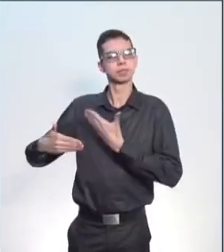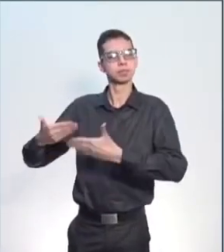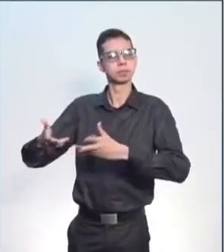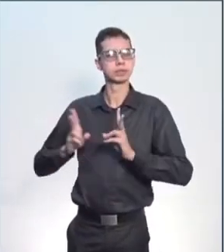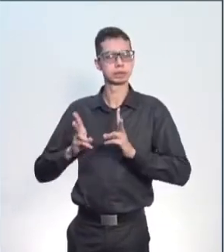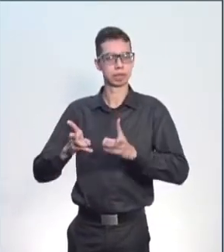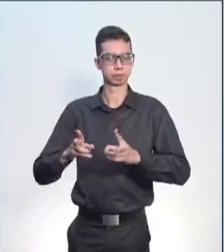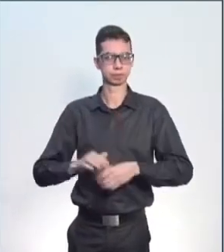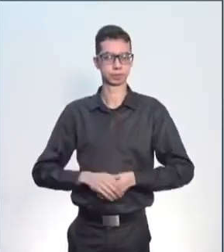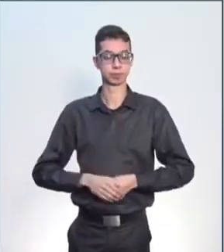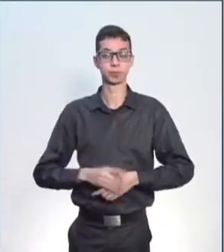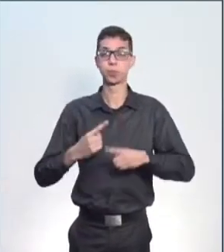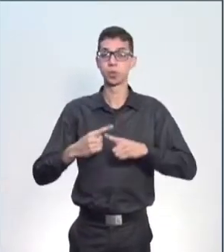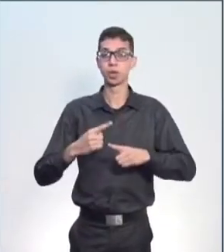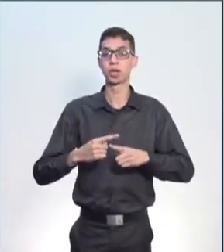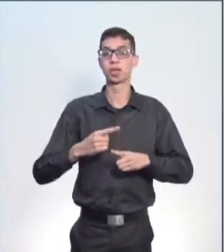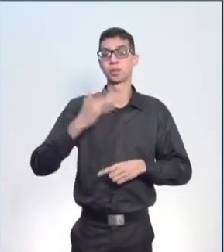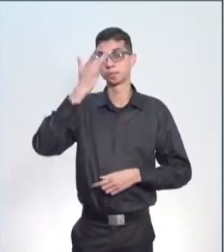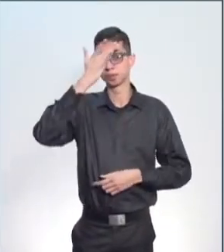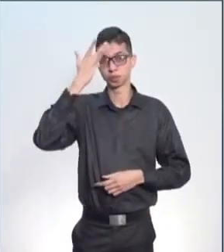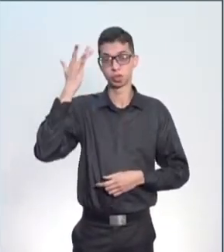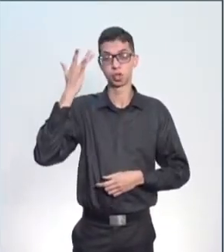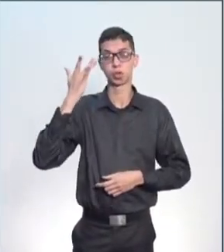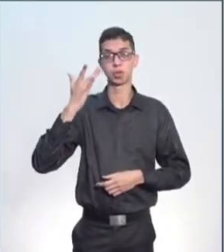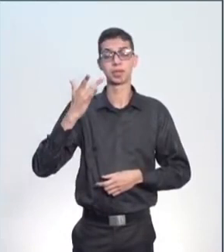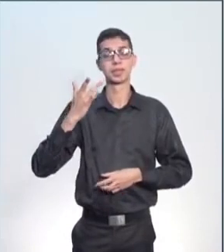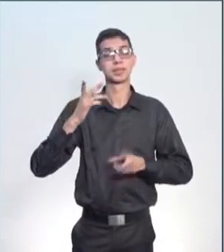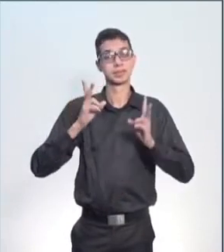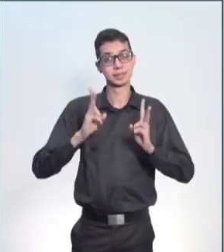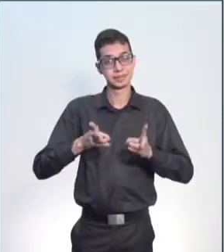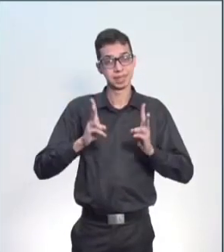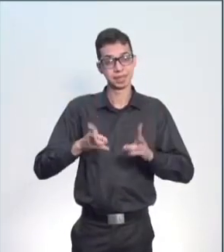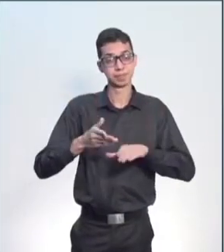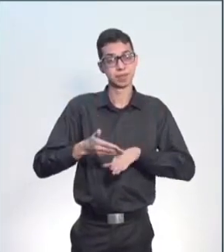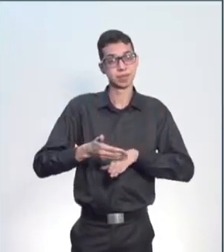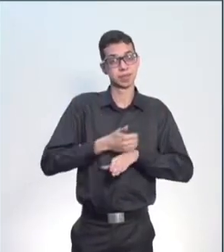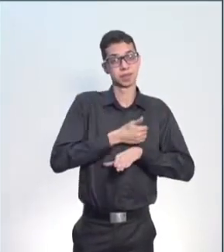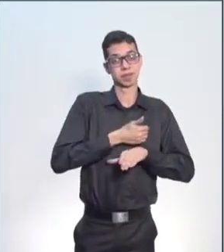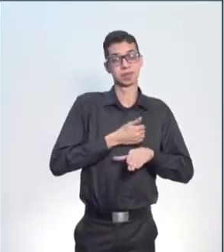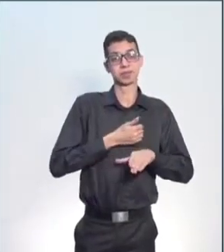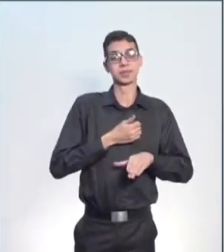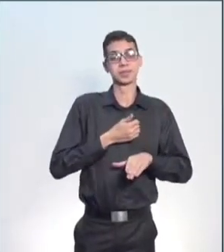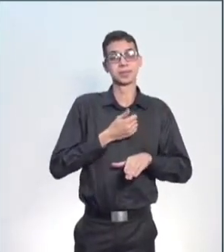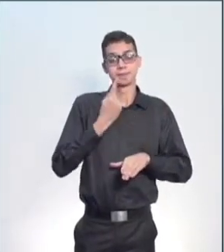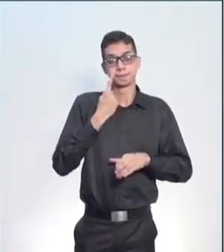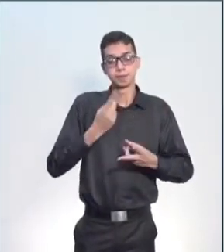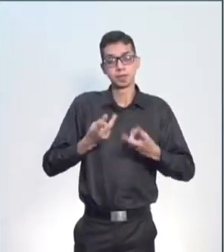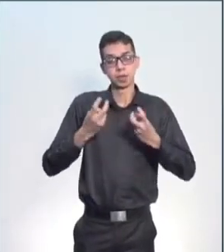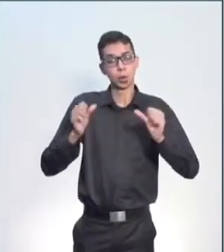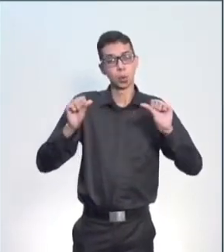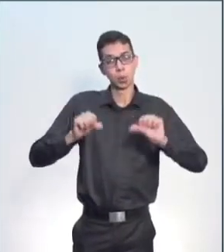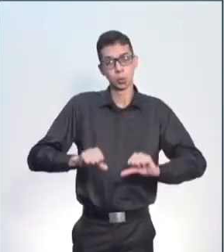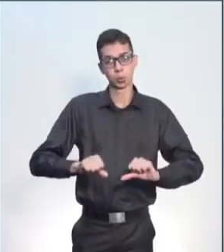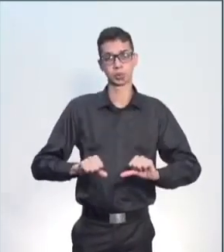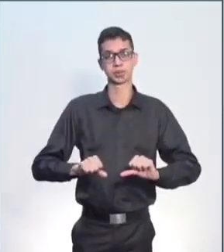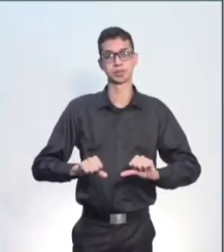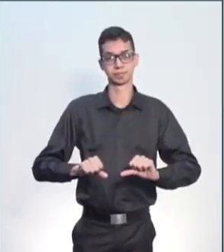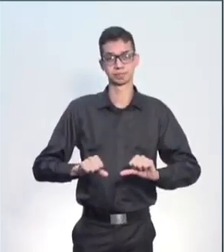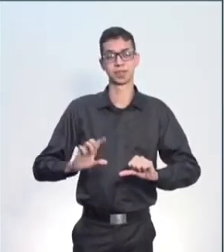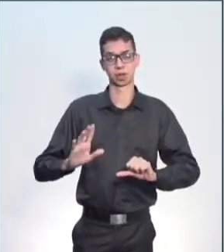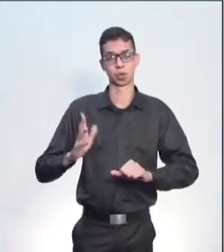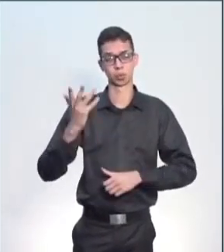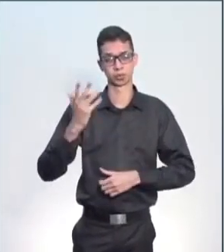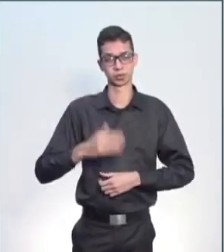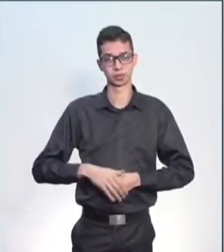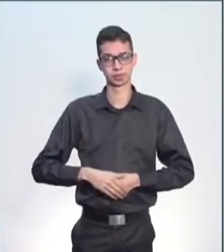fazer, aprenderá antes o caminho de sua ruína do que sua preservação. Eis que um homem que queira, em todas